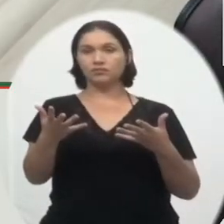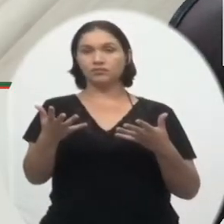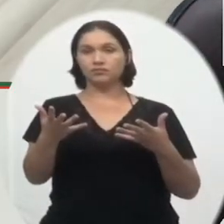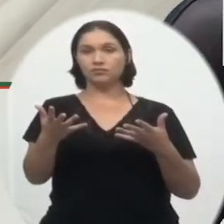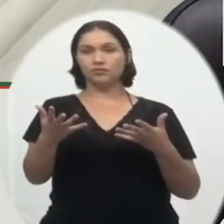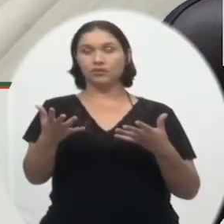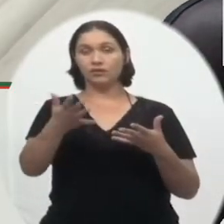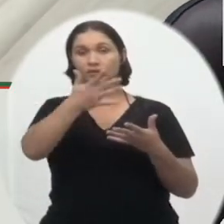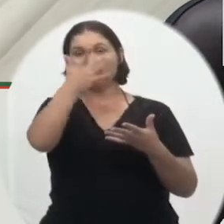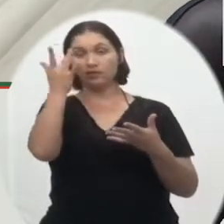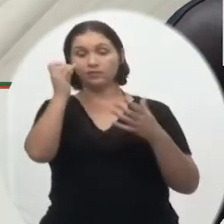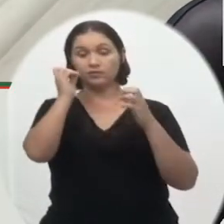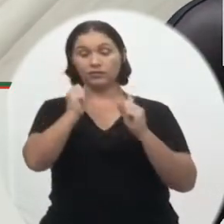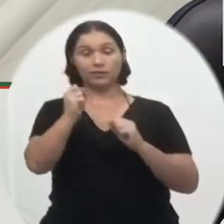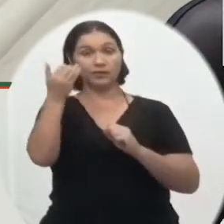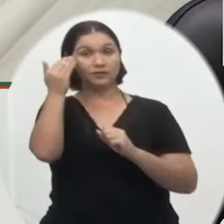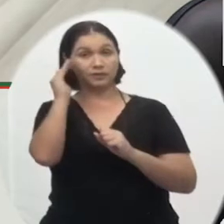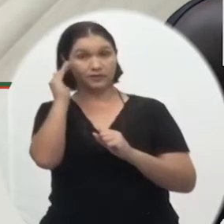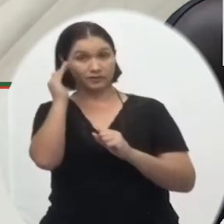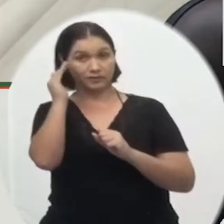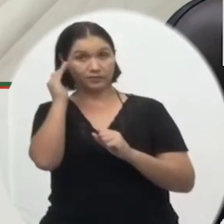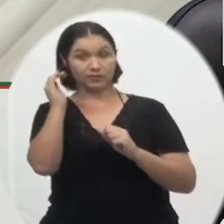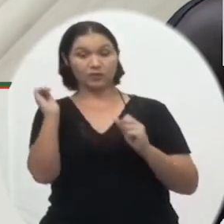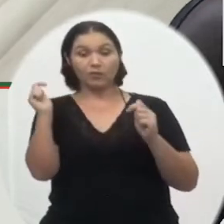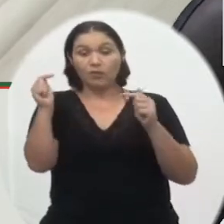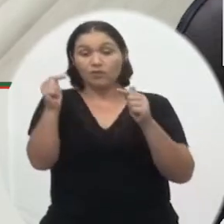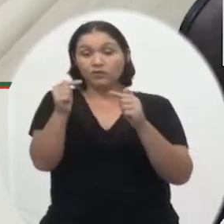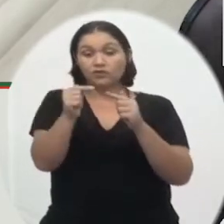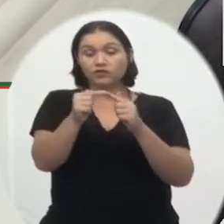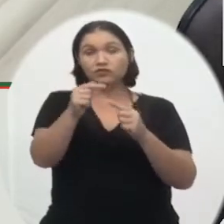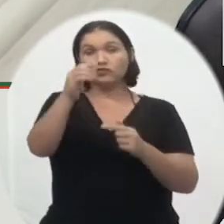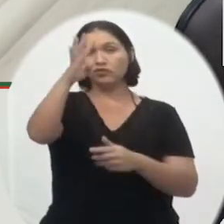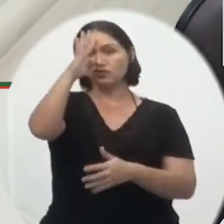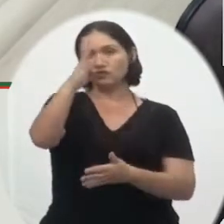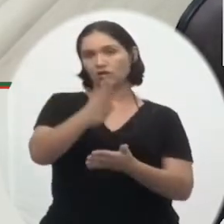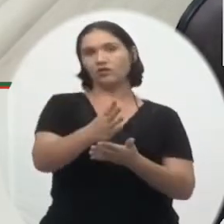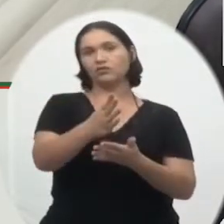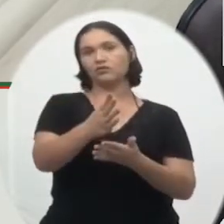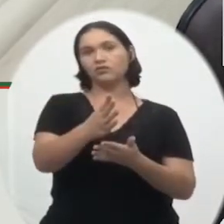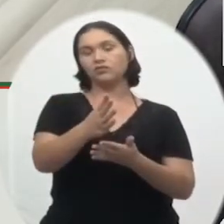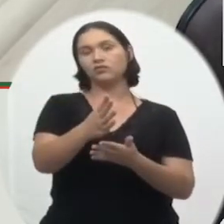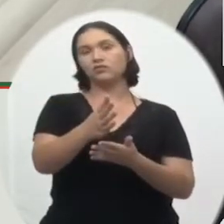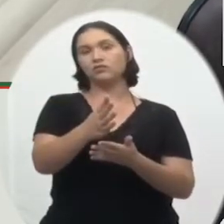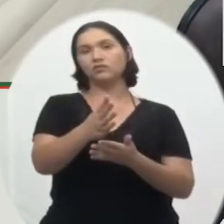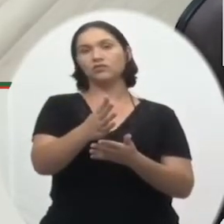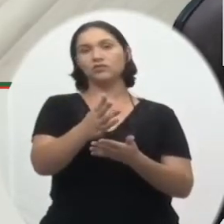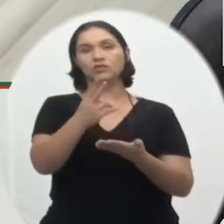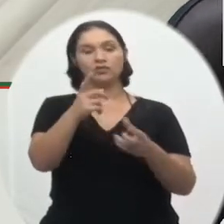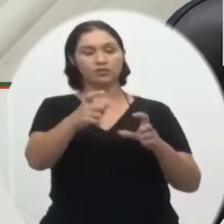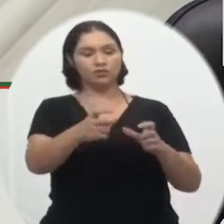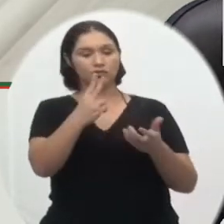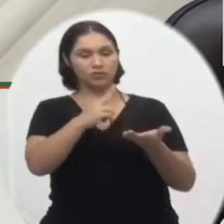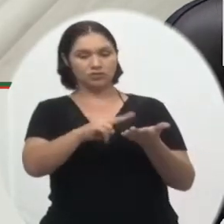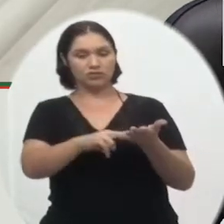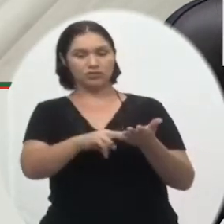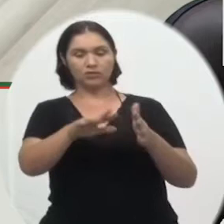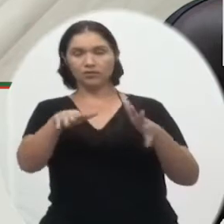aquilo que é a essência dos Correios. Vocês já podem ter ouvido falar, como é que pode quebrar uma empresa que não tem